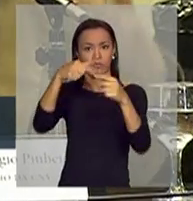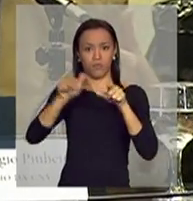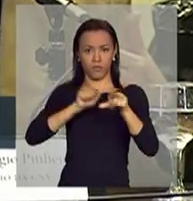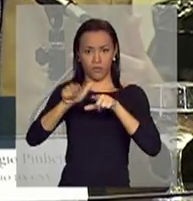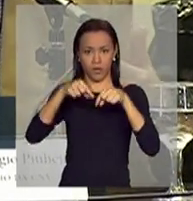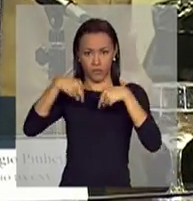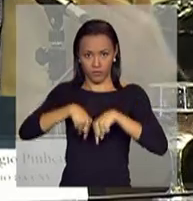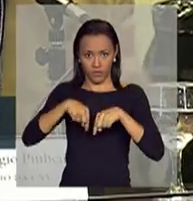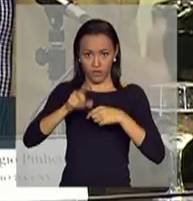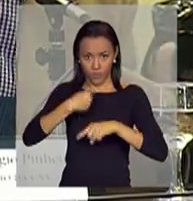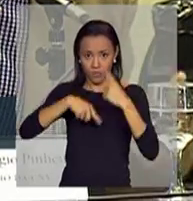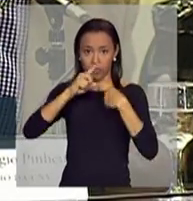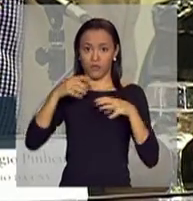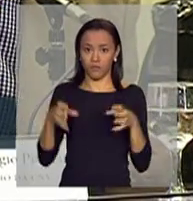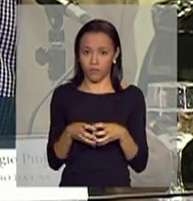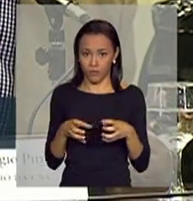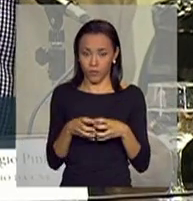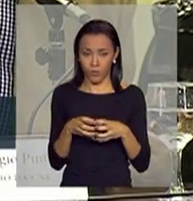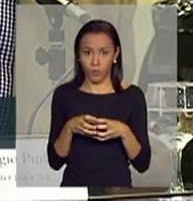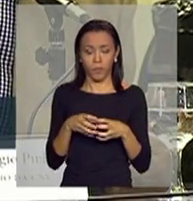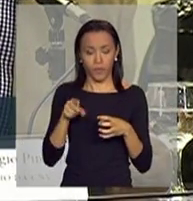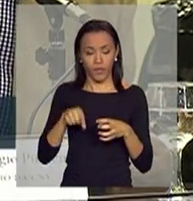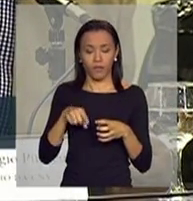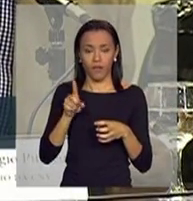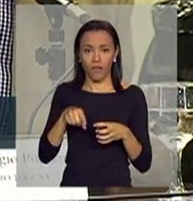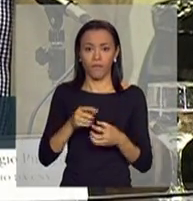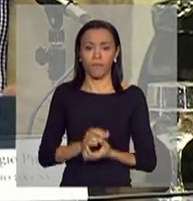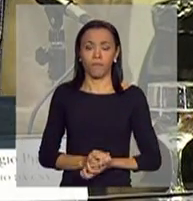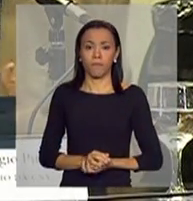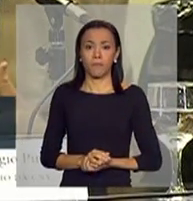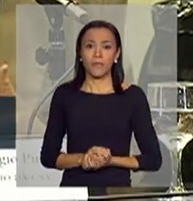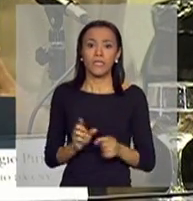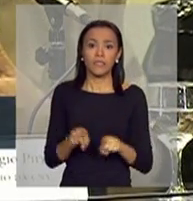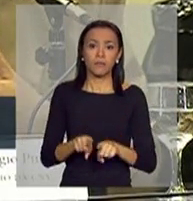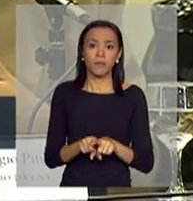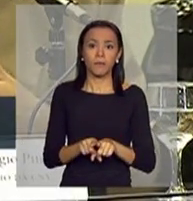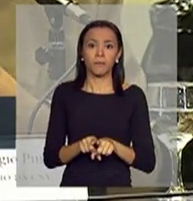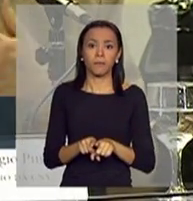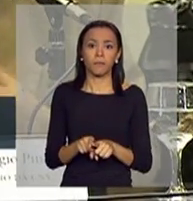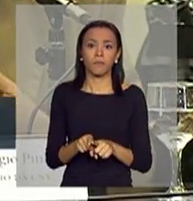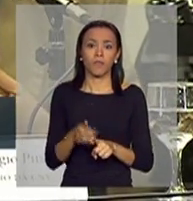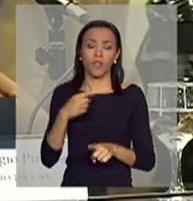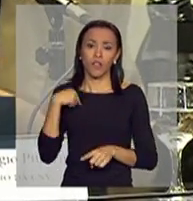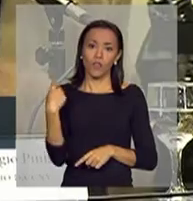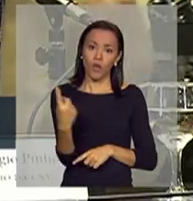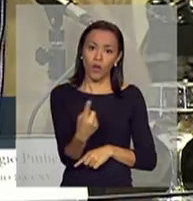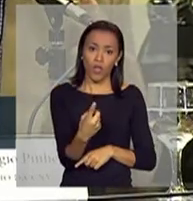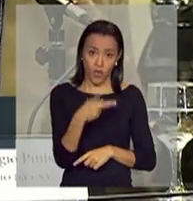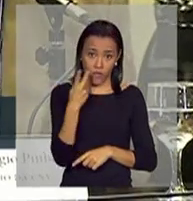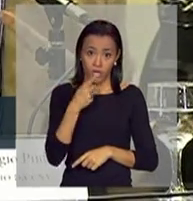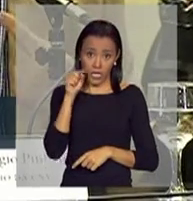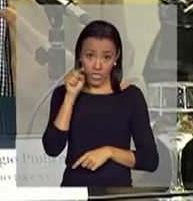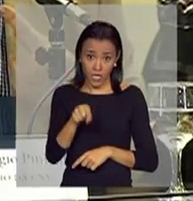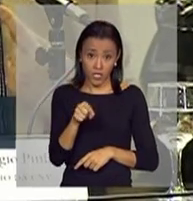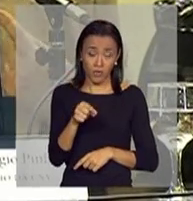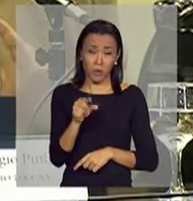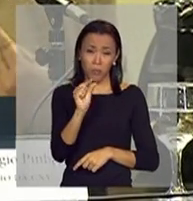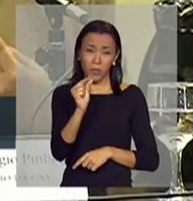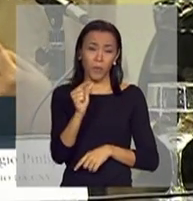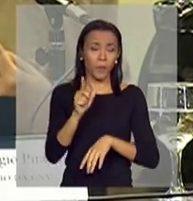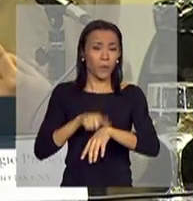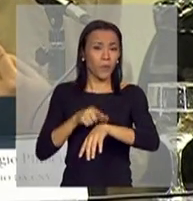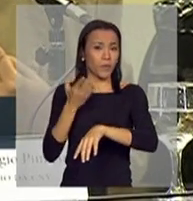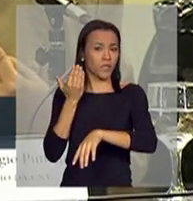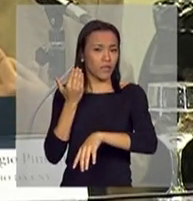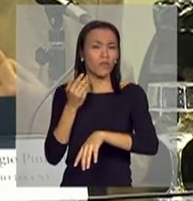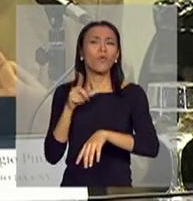a insatisfação faz parte do informe de progresso. E, agora, eu disse isso há pouquíssimo tempo, quando foi a nossa